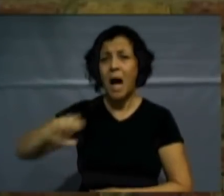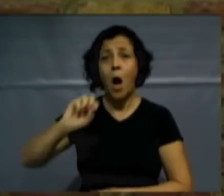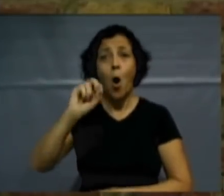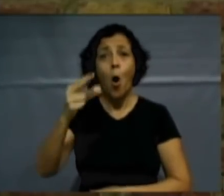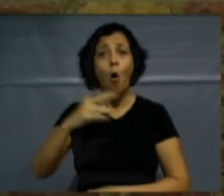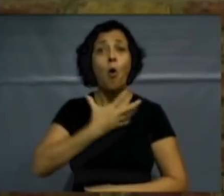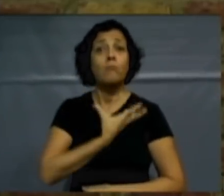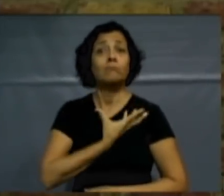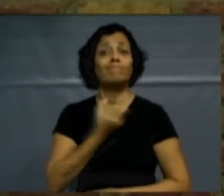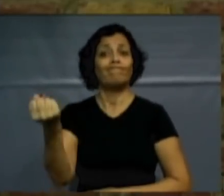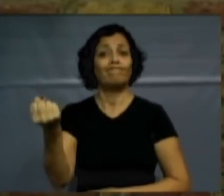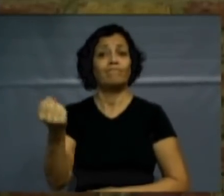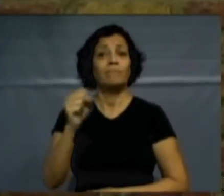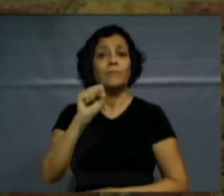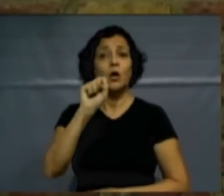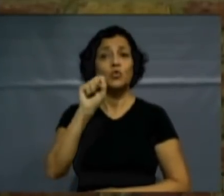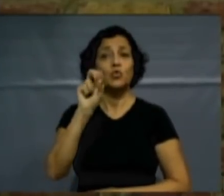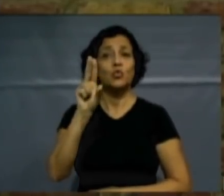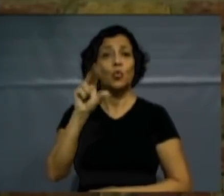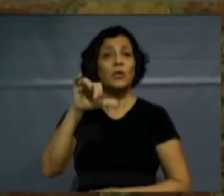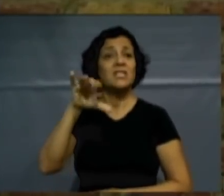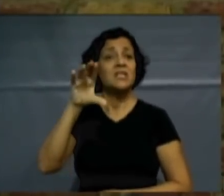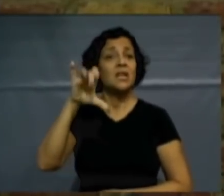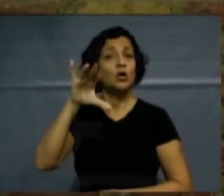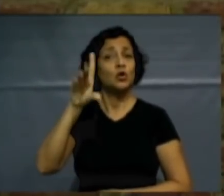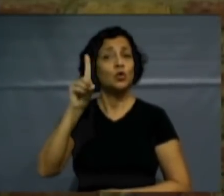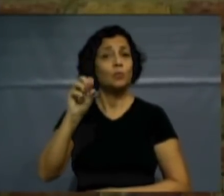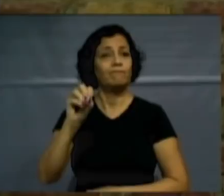15 aos 35 anos, meus irmãos? A juventude.